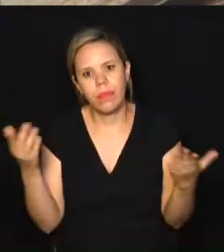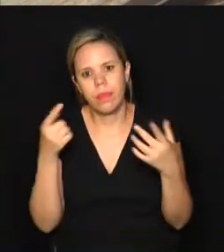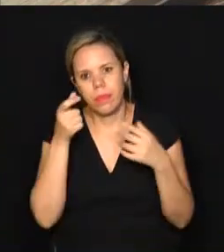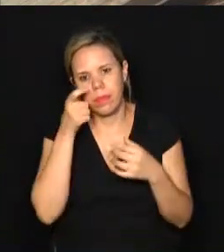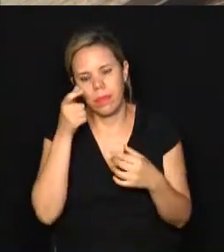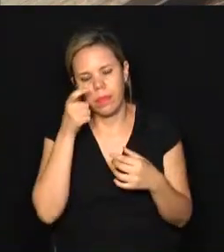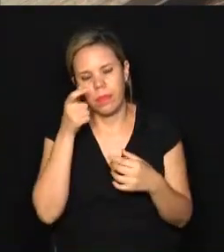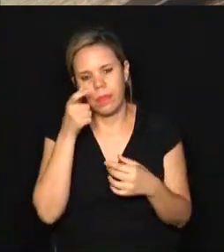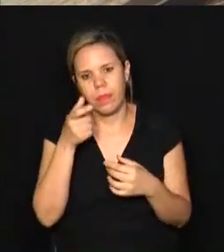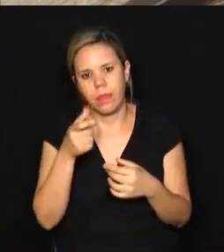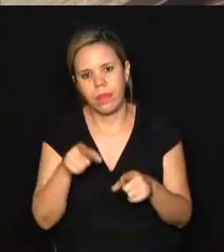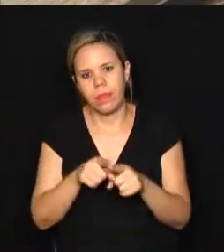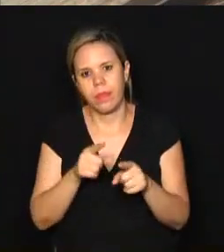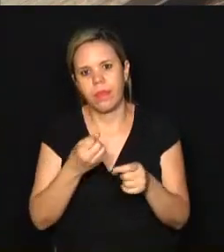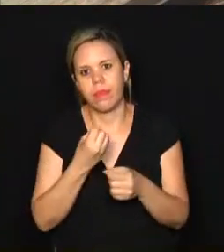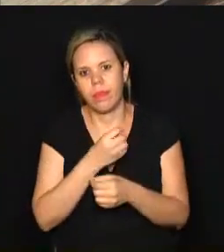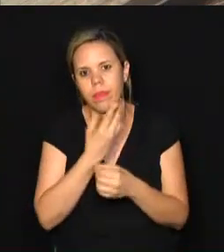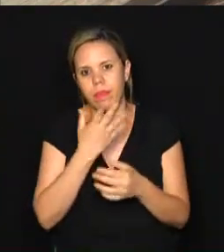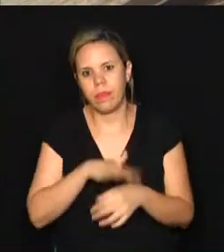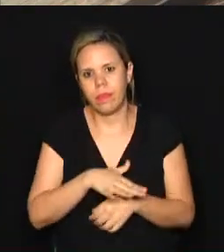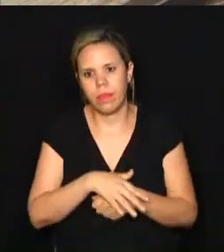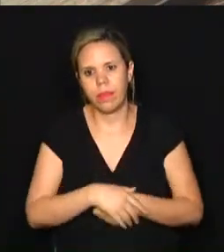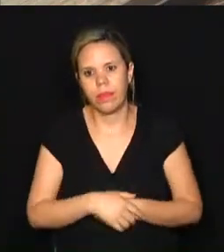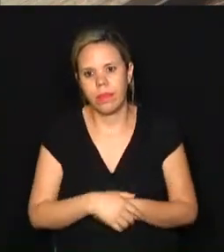audiência e tenham todos uma boa tarde.